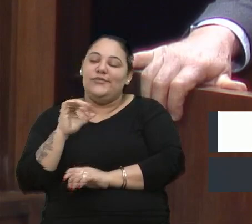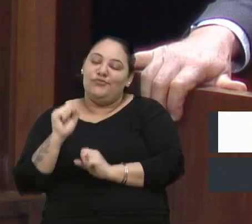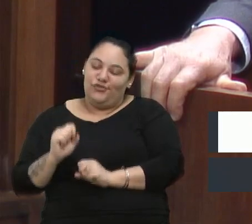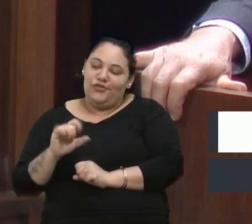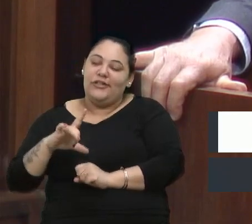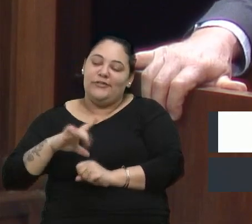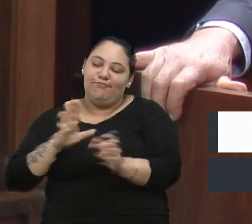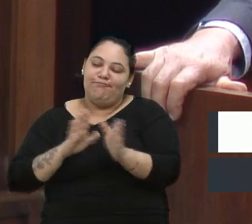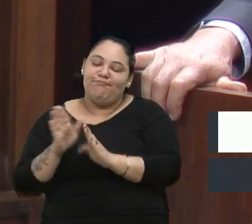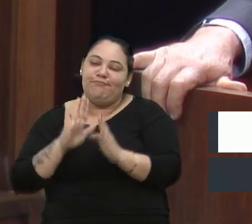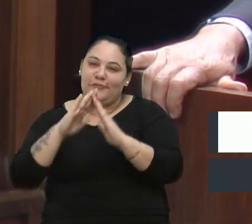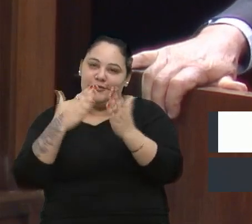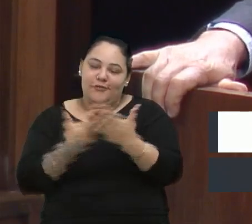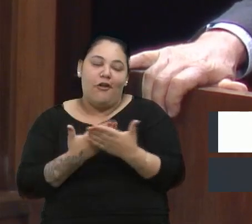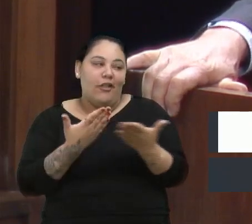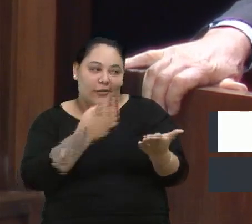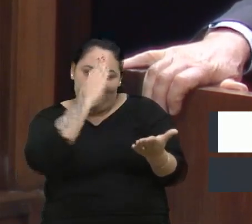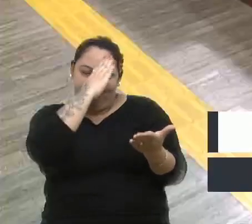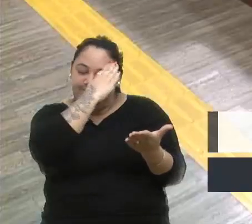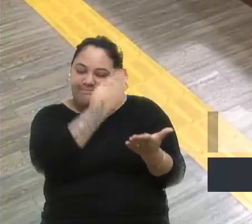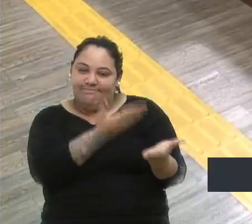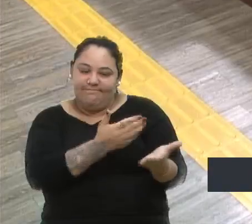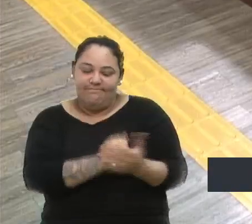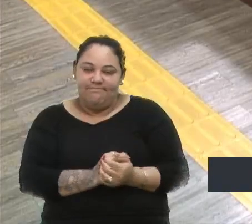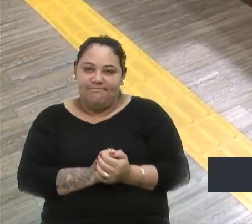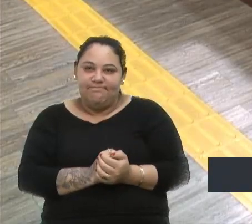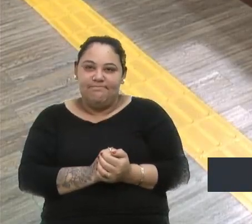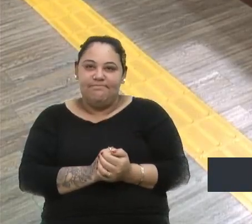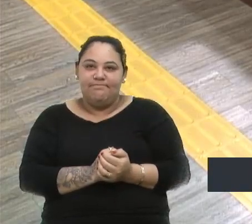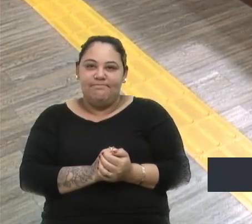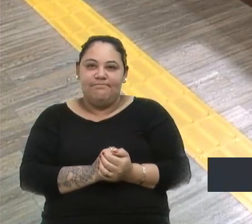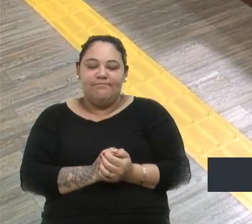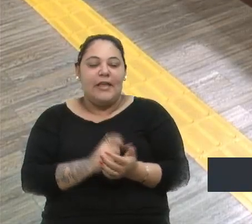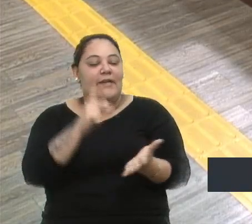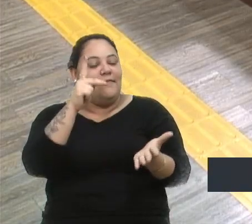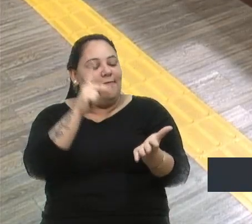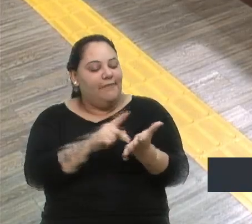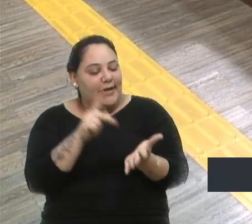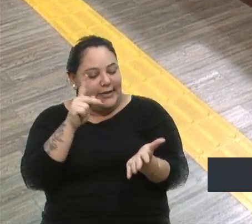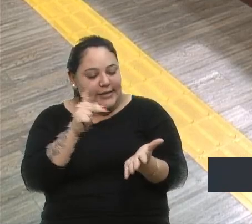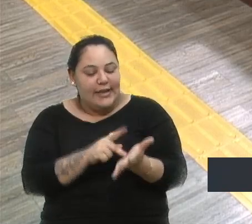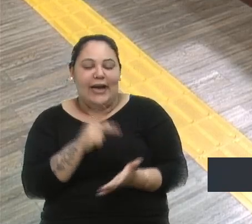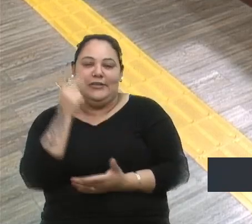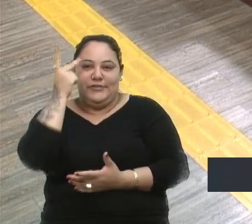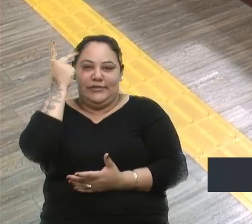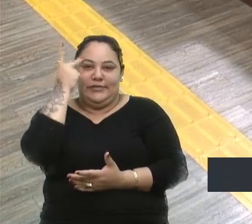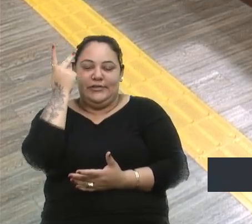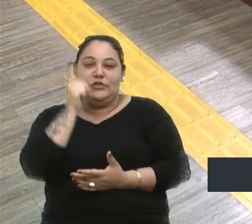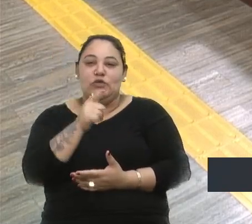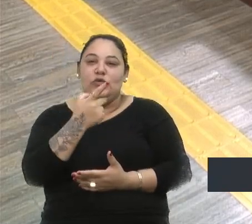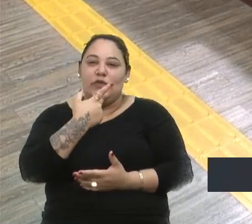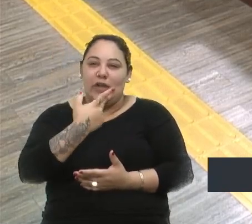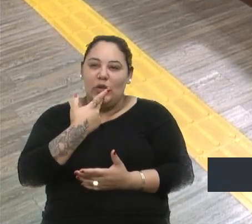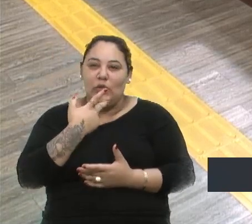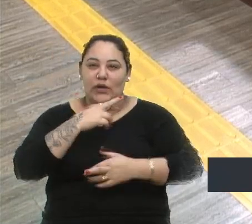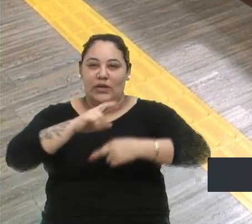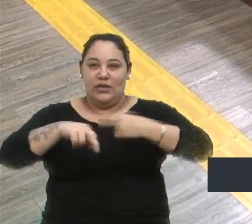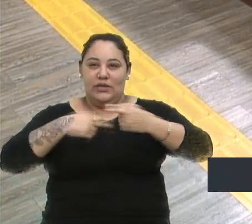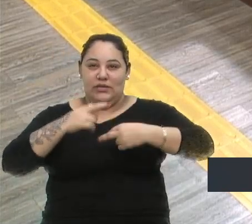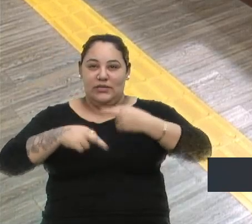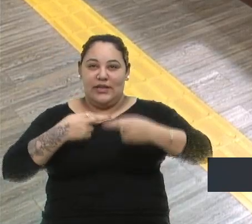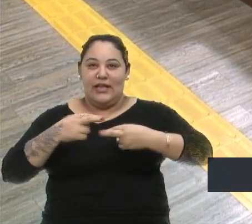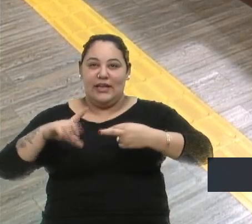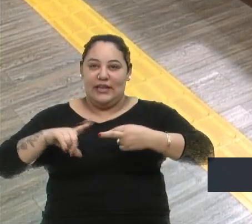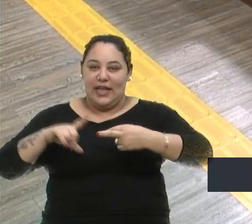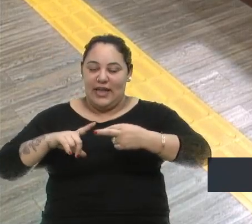Bressan? Obrigado pela parte, vereador Wes. É bem nessa parte, quando o senhor tocou ali na questão, sabe, que é os modulares,